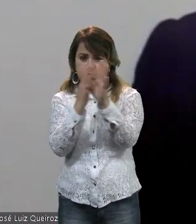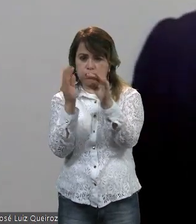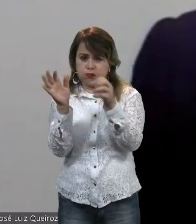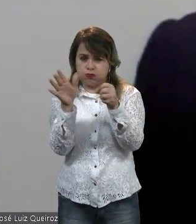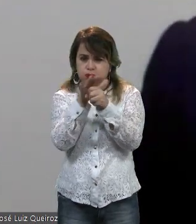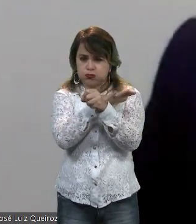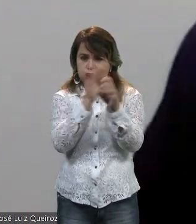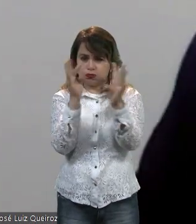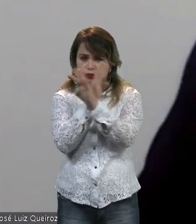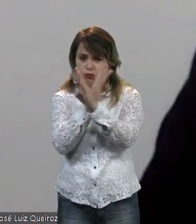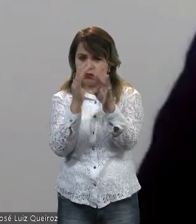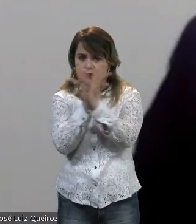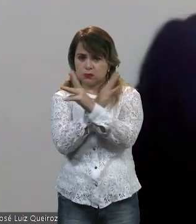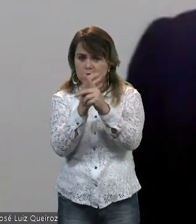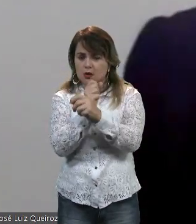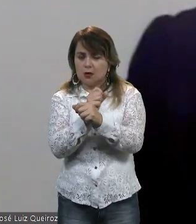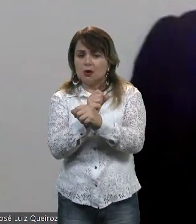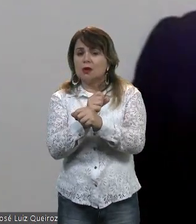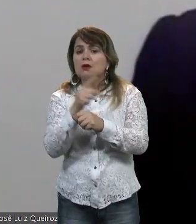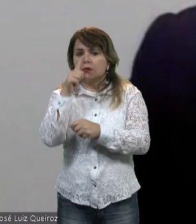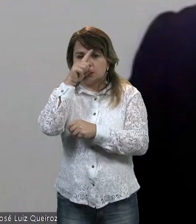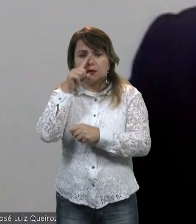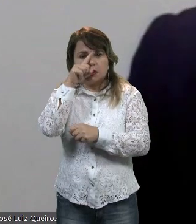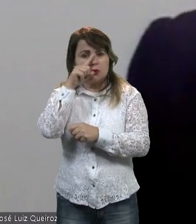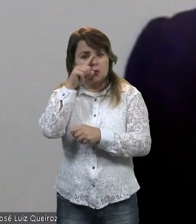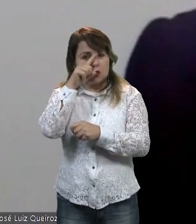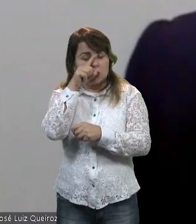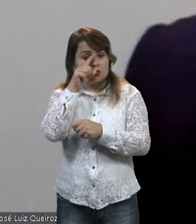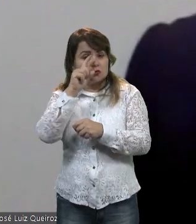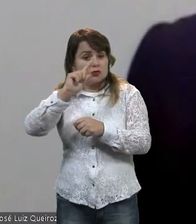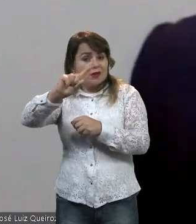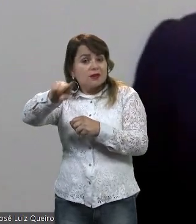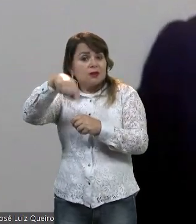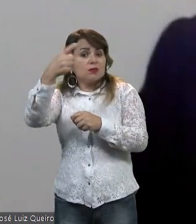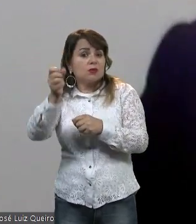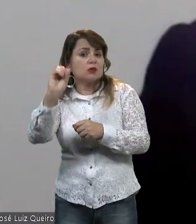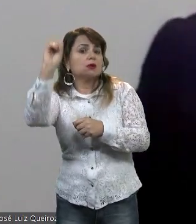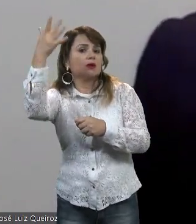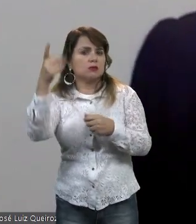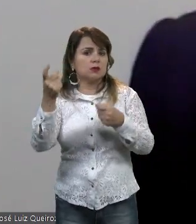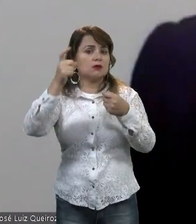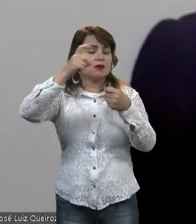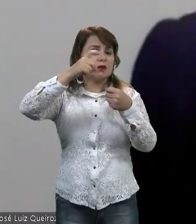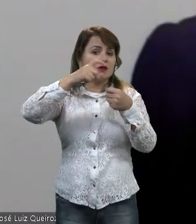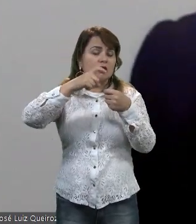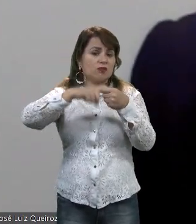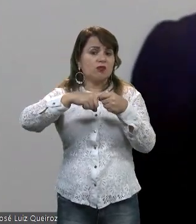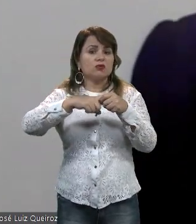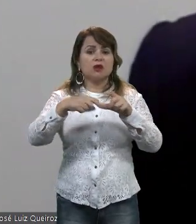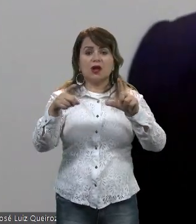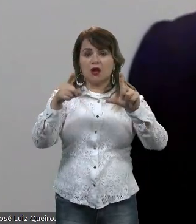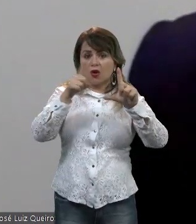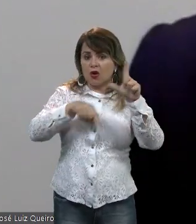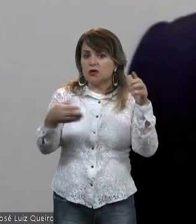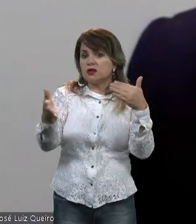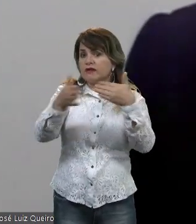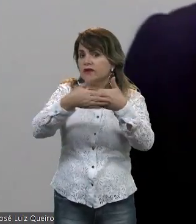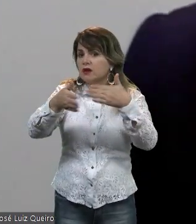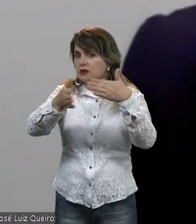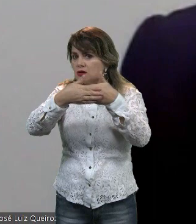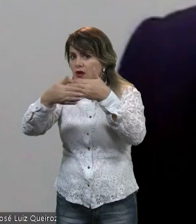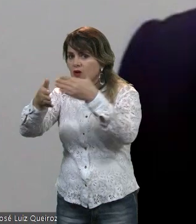aglomerações desnecessárias poderá ser revista e tudo fechar novamente, principalmente se o número de casos